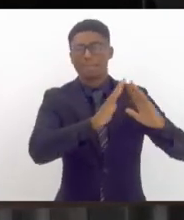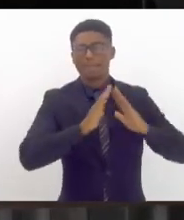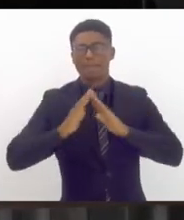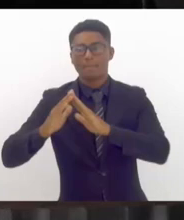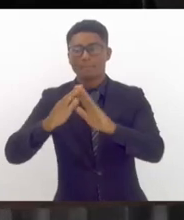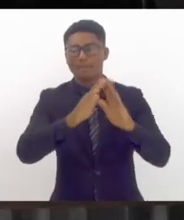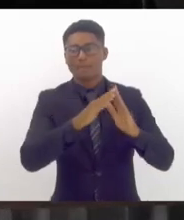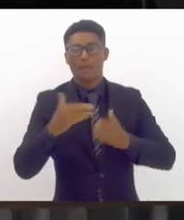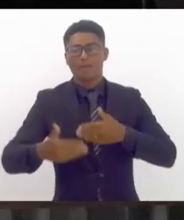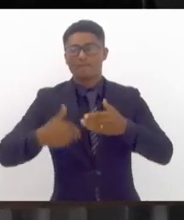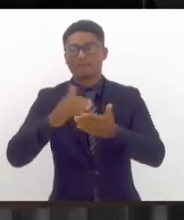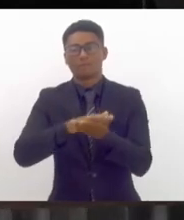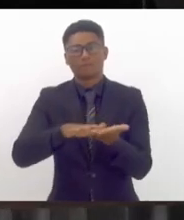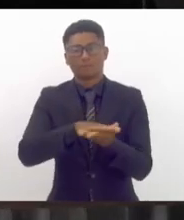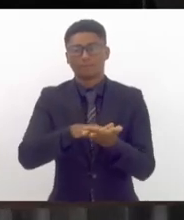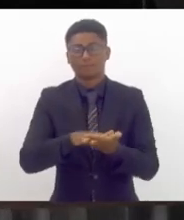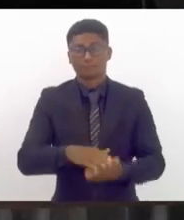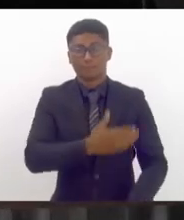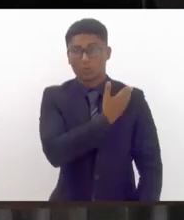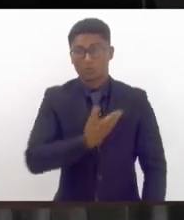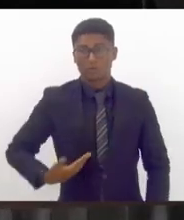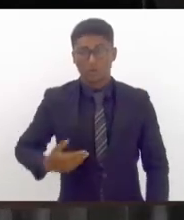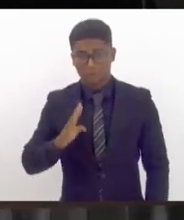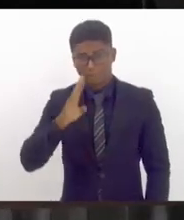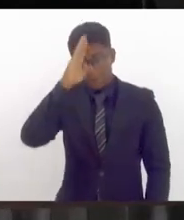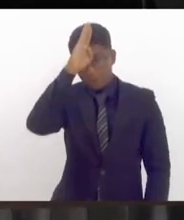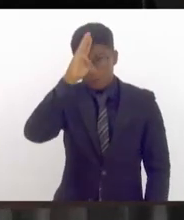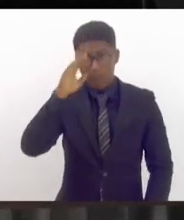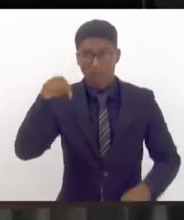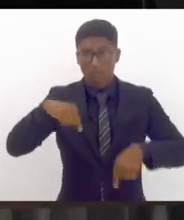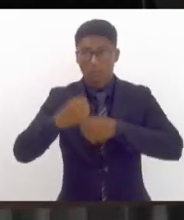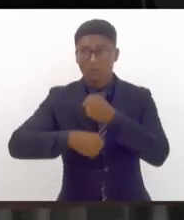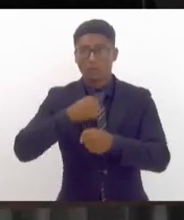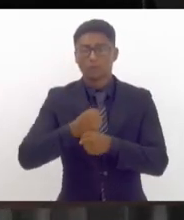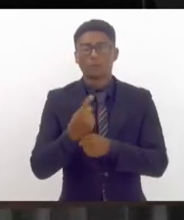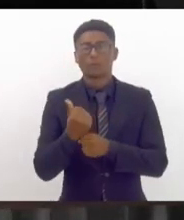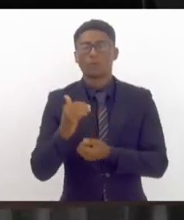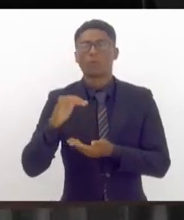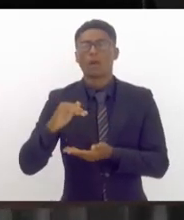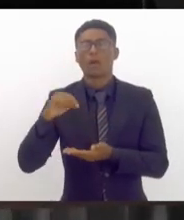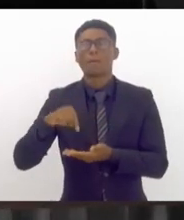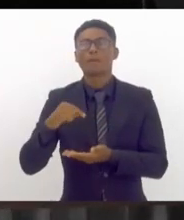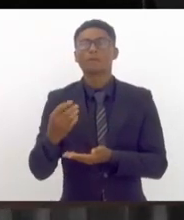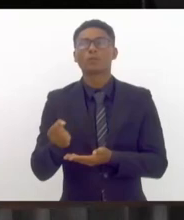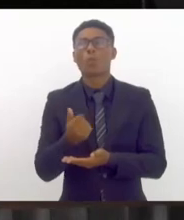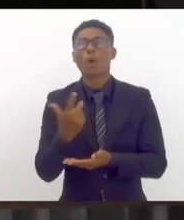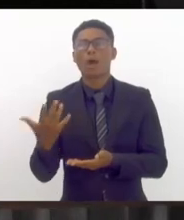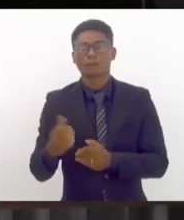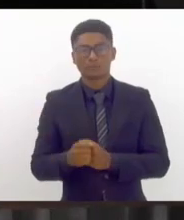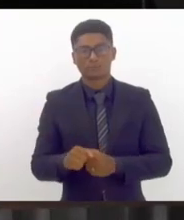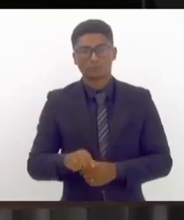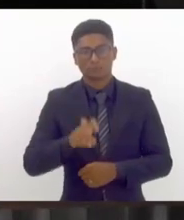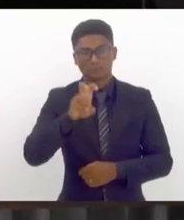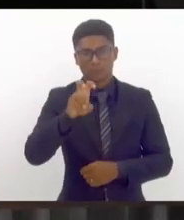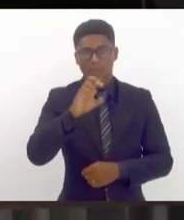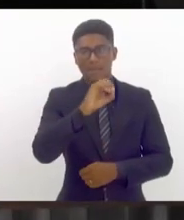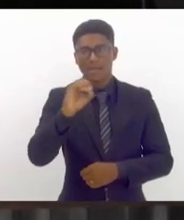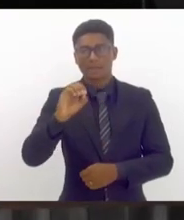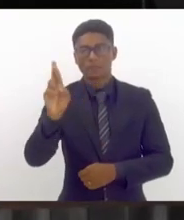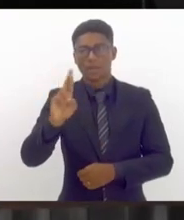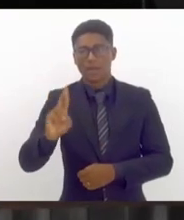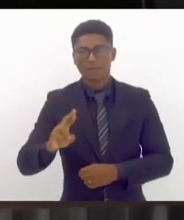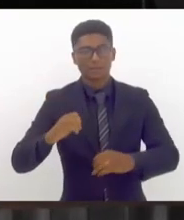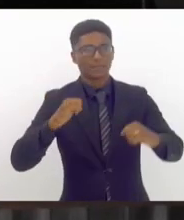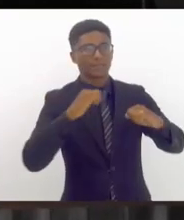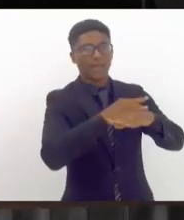governo Bolsonaro ter deixado de orçamento para esse ano, na União, R$500 por cidade para